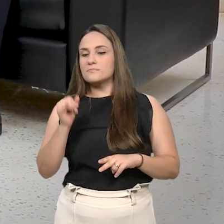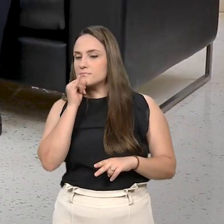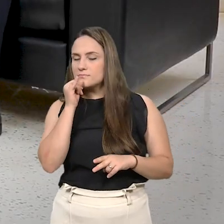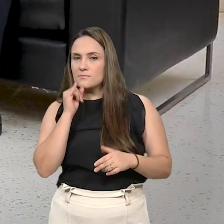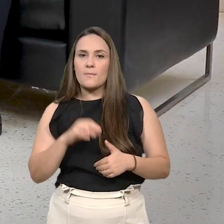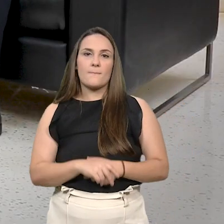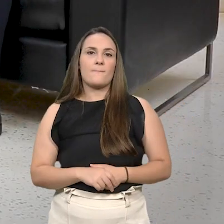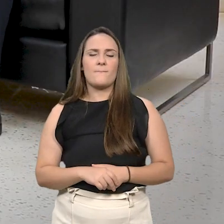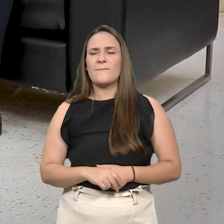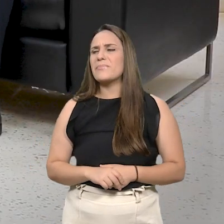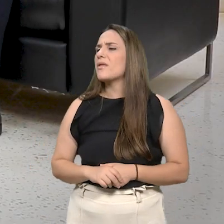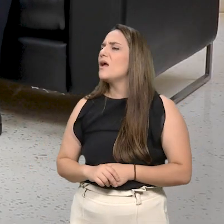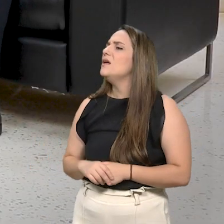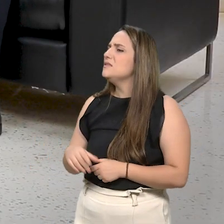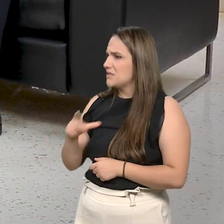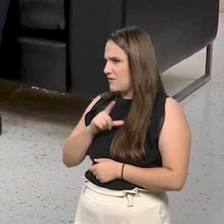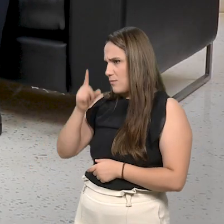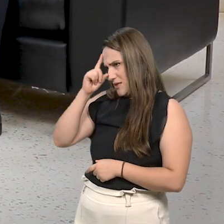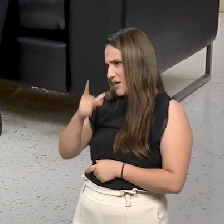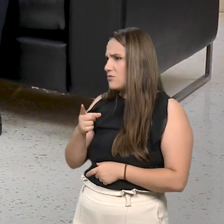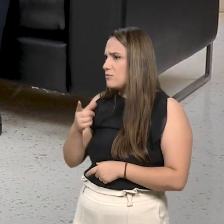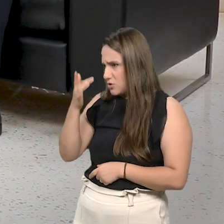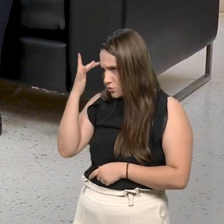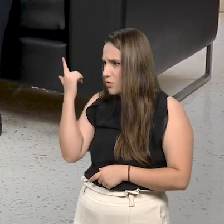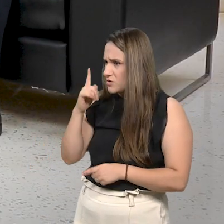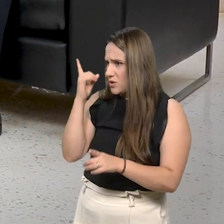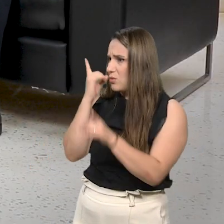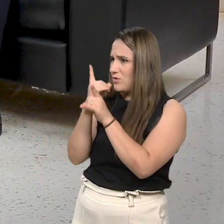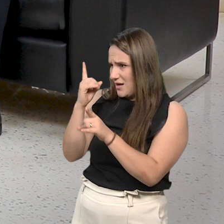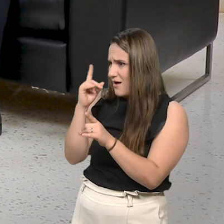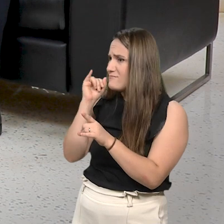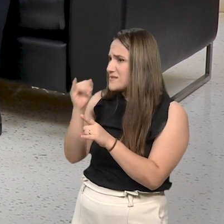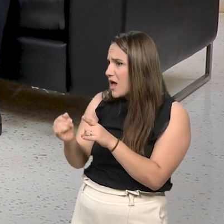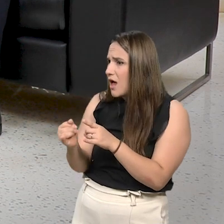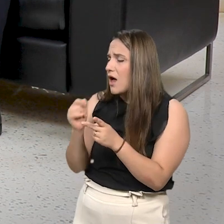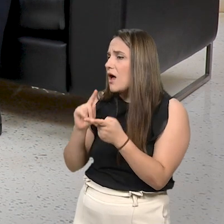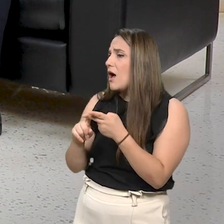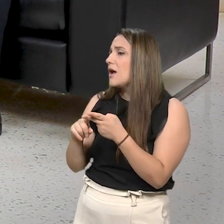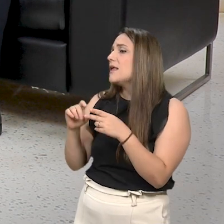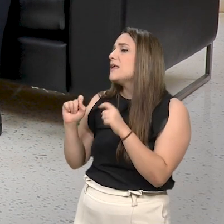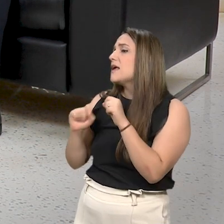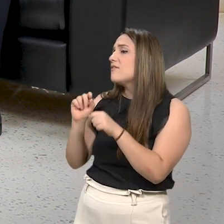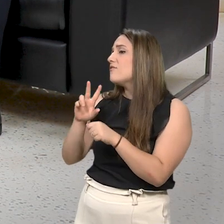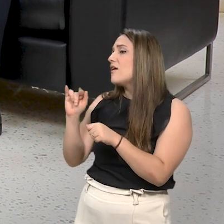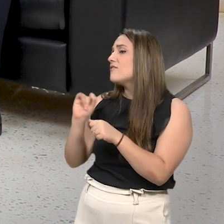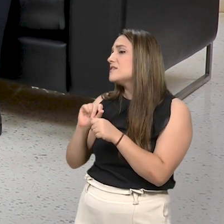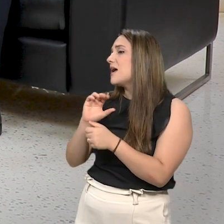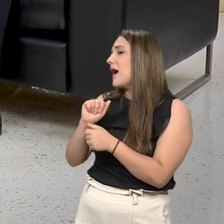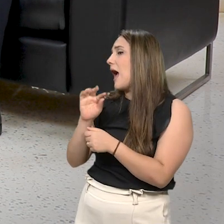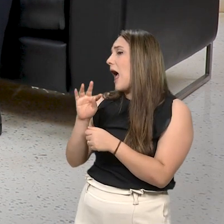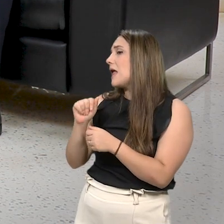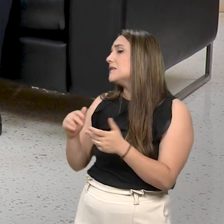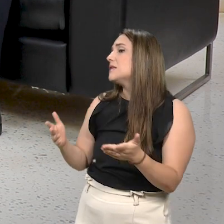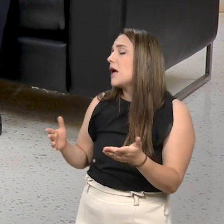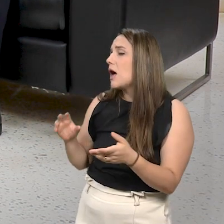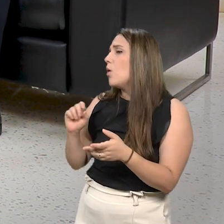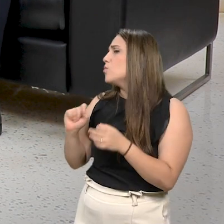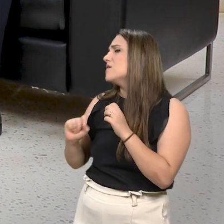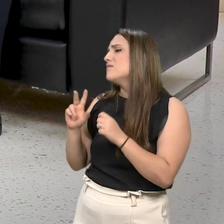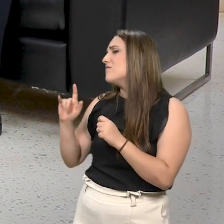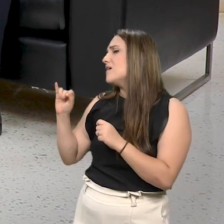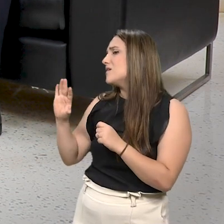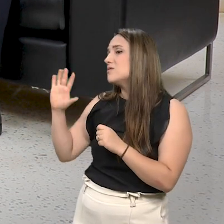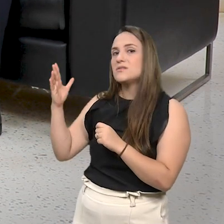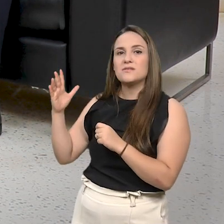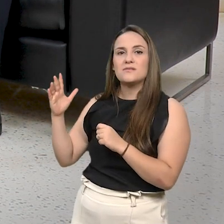foi juntado? Quem que vai fazer a ata? Na verdade, não é que não é verdade. Por uma questão natural,